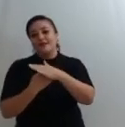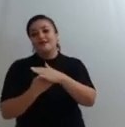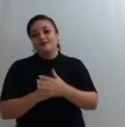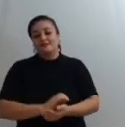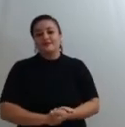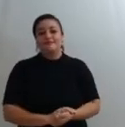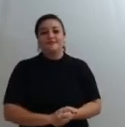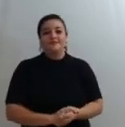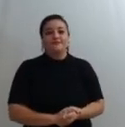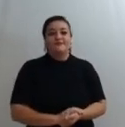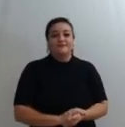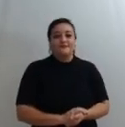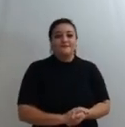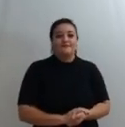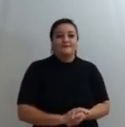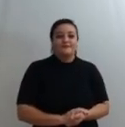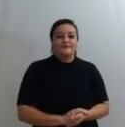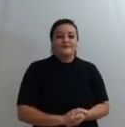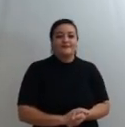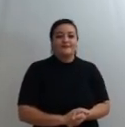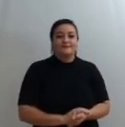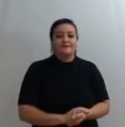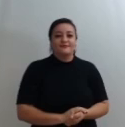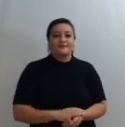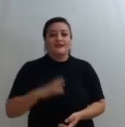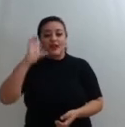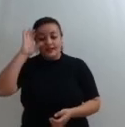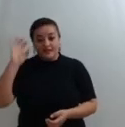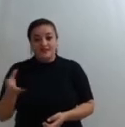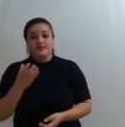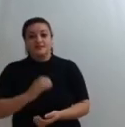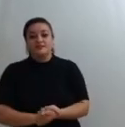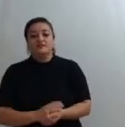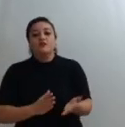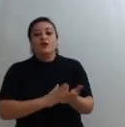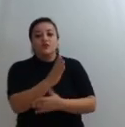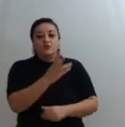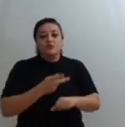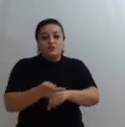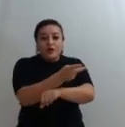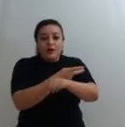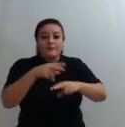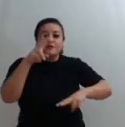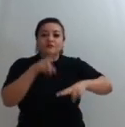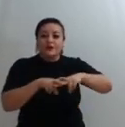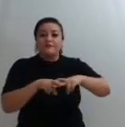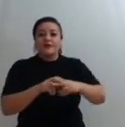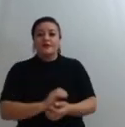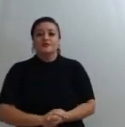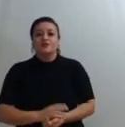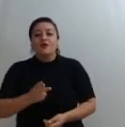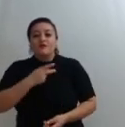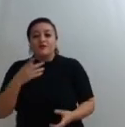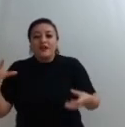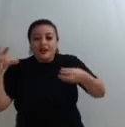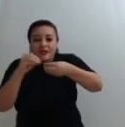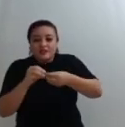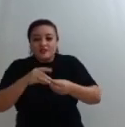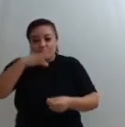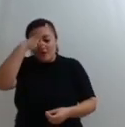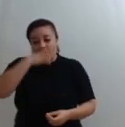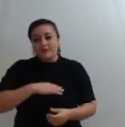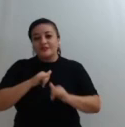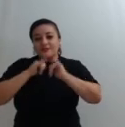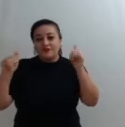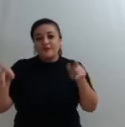Bens. A decisão que autorizou a busca e apreensão menciona que o somatório das informações constantes dos relatórios